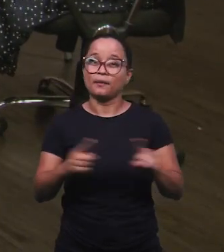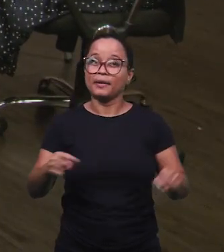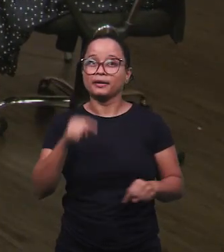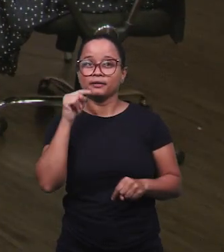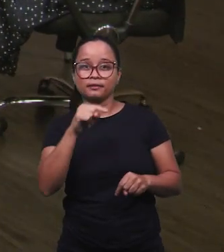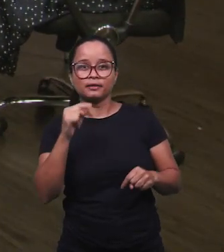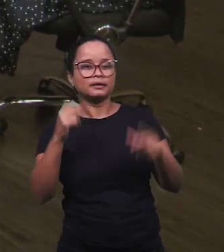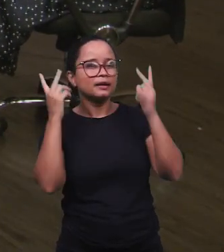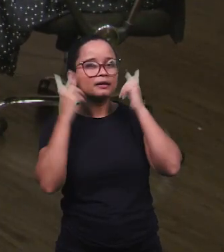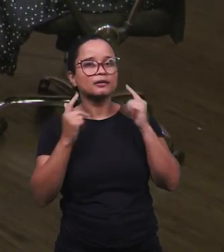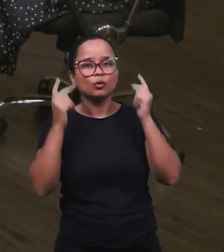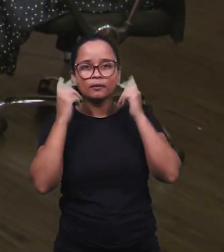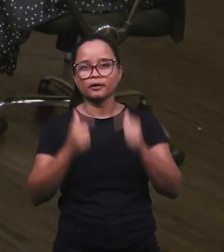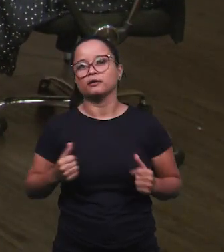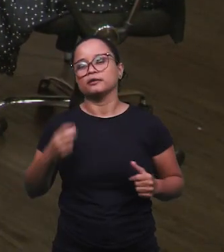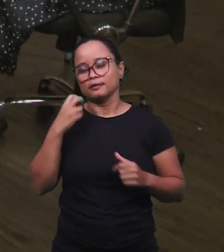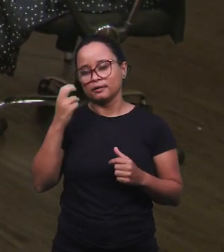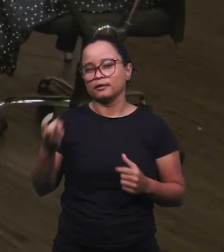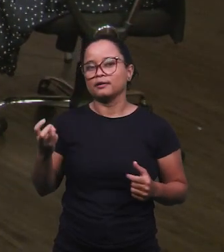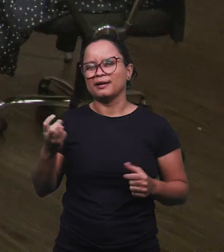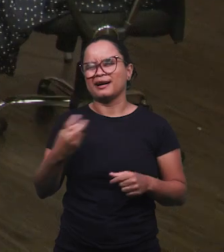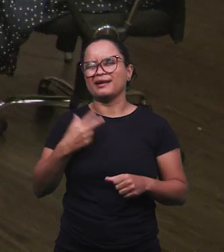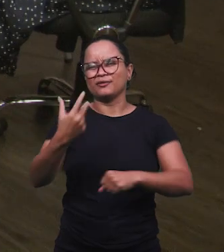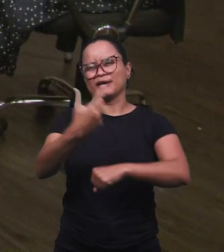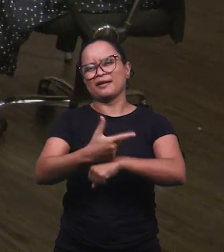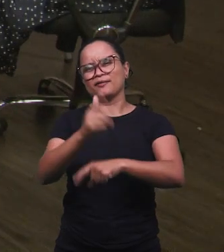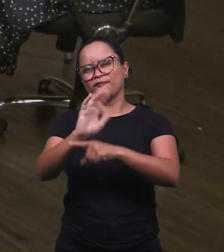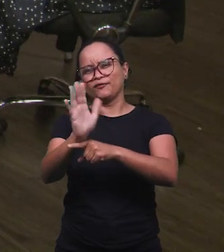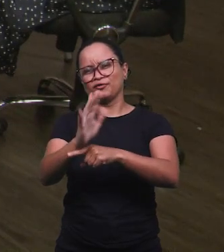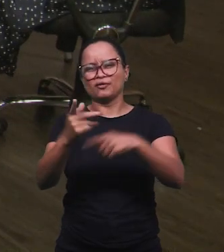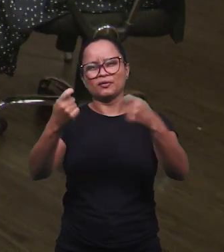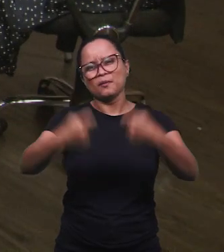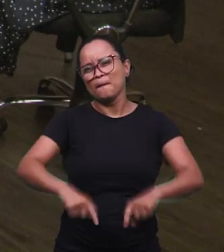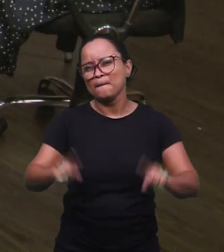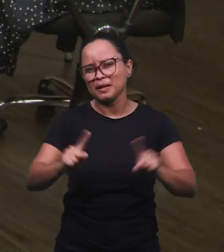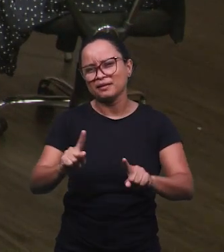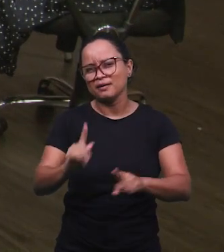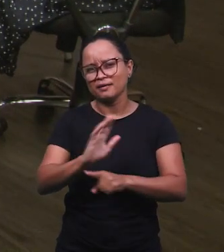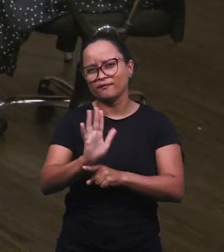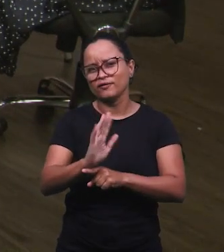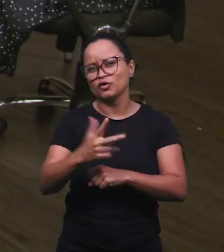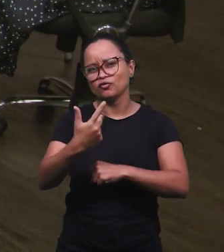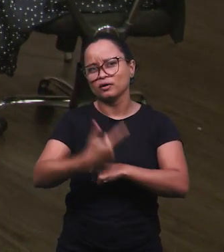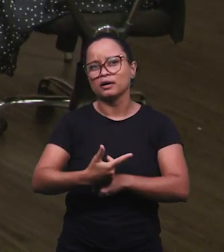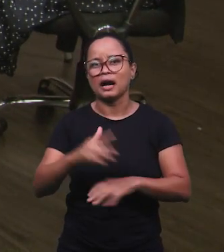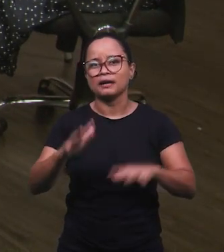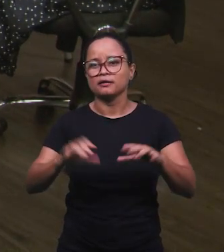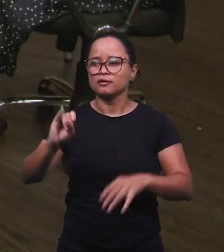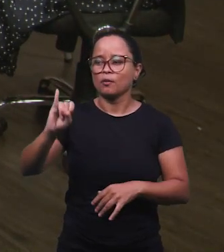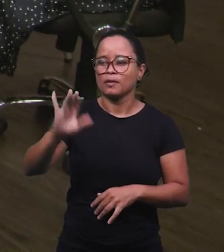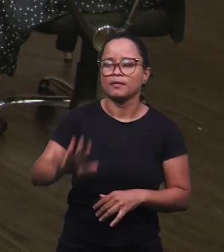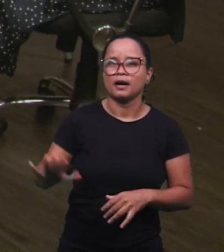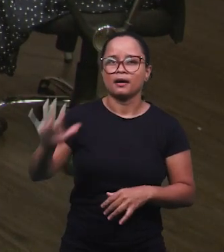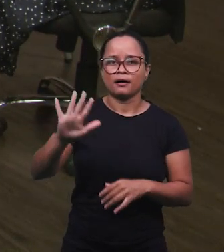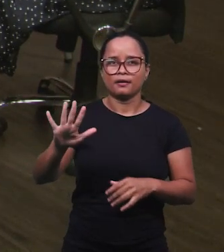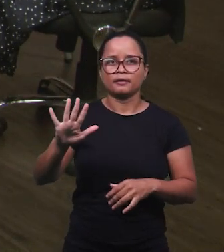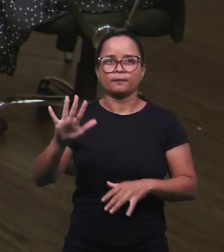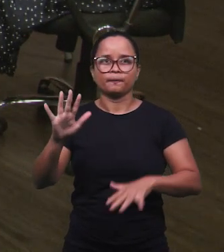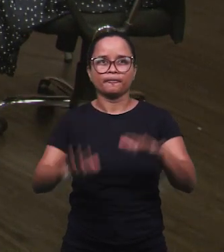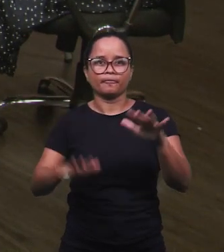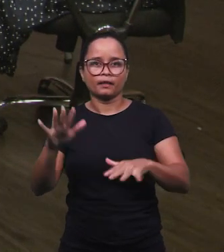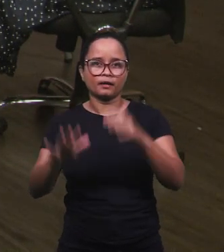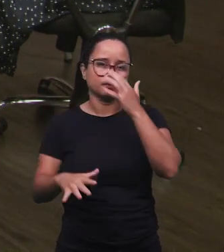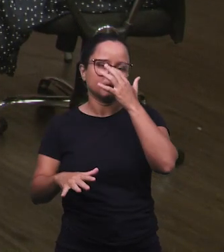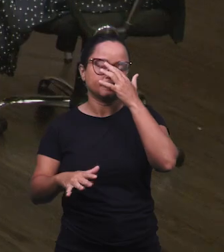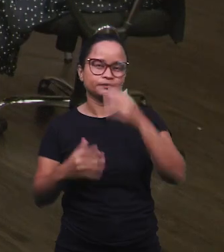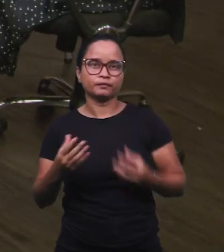essa timidez natural, e às vezes você, mas eu tenho que gravar um vídeo. Às vezes você não precisa gravar um vídeo. Às vezes você pode fazer uma imagem, às vezes você pode